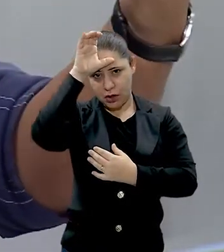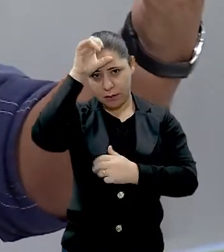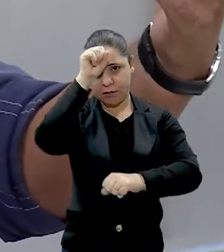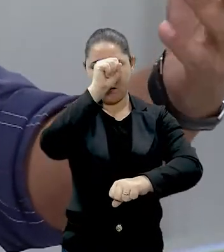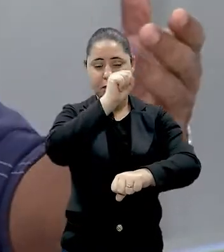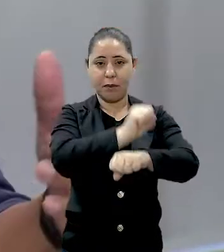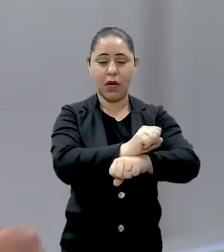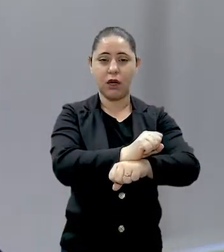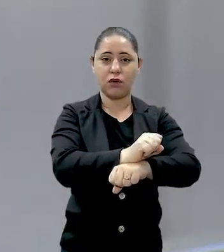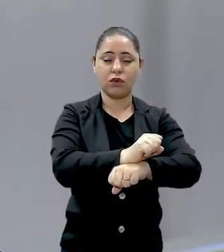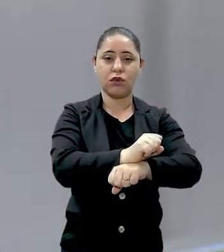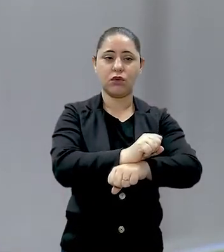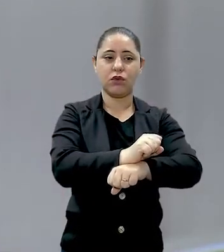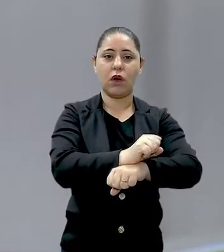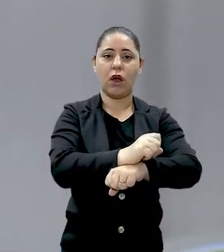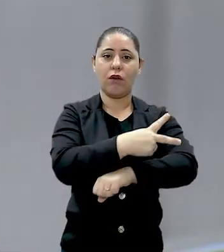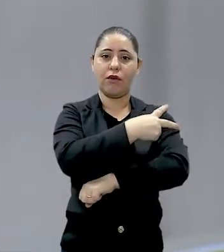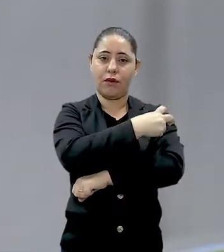deixou de